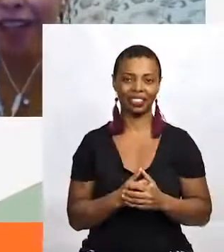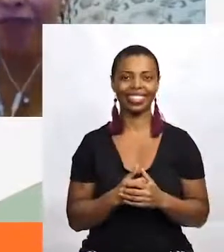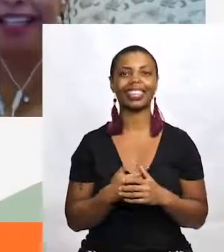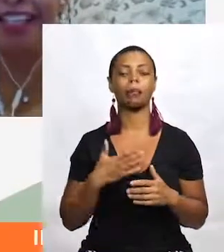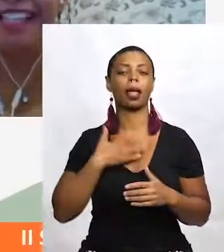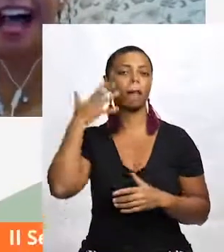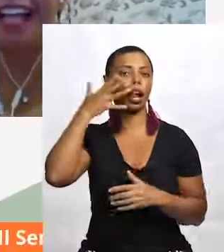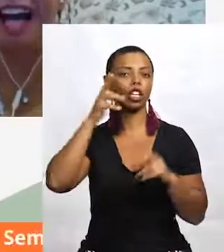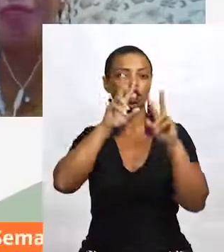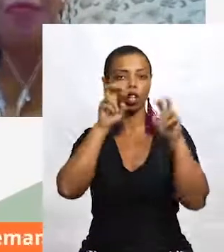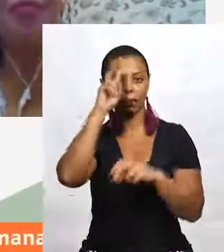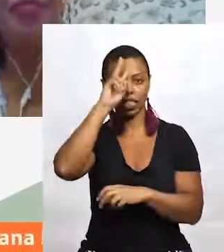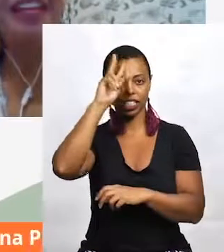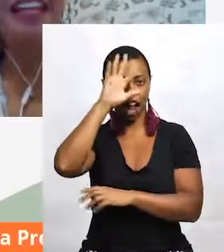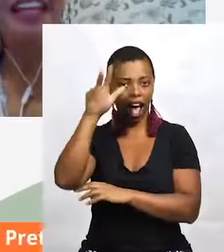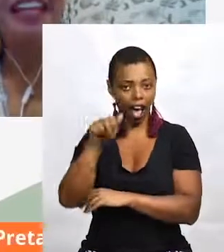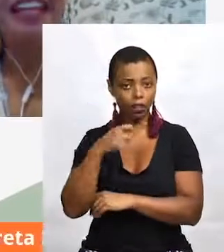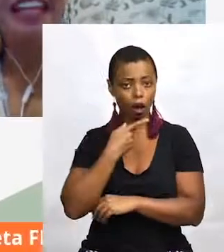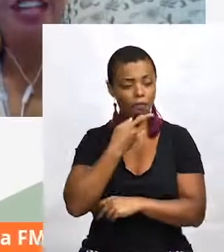eu falo para a criançada: